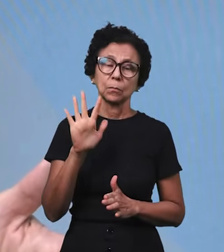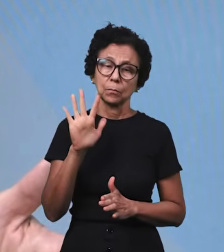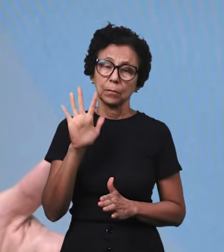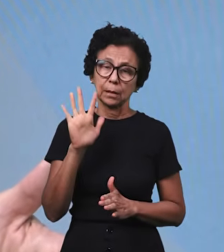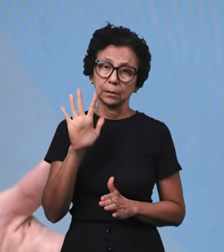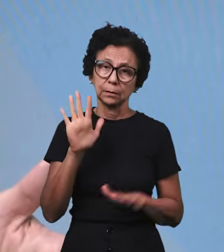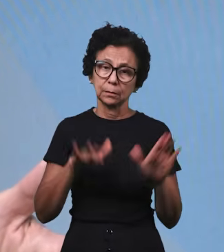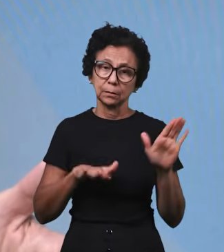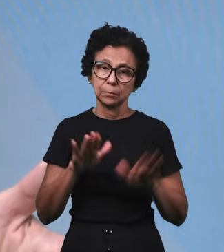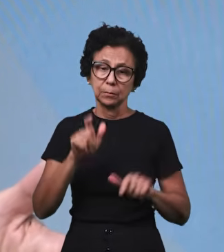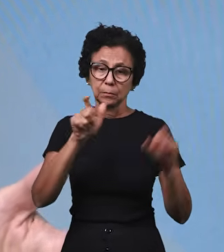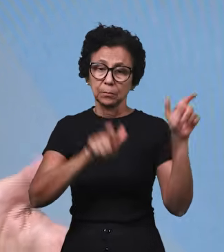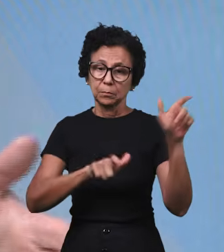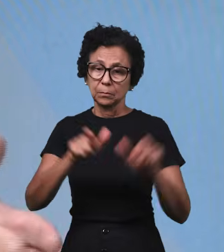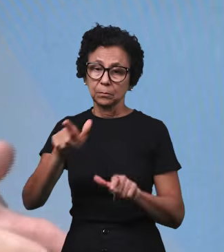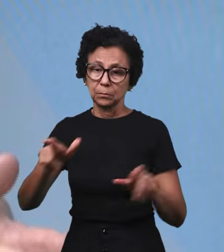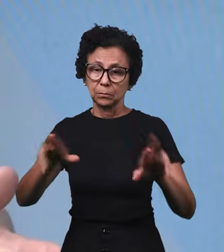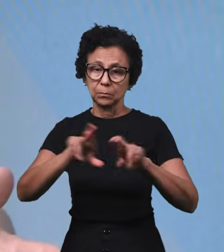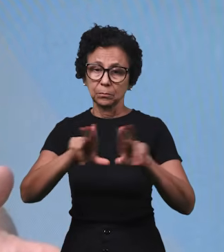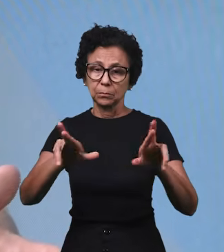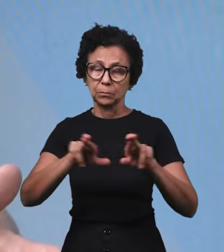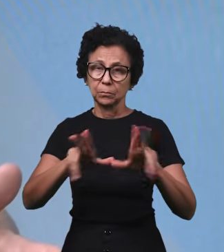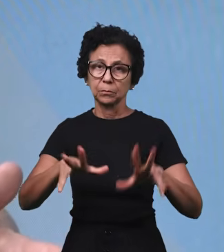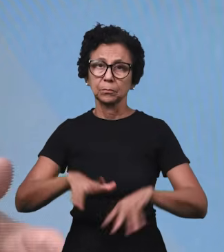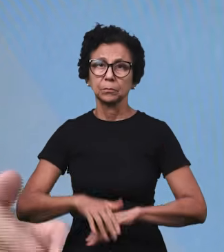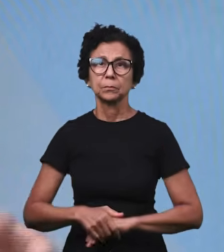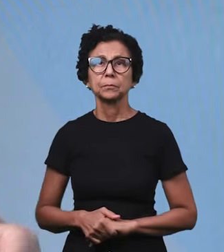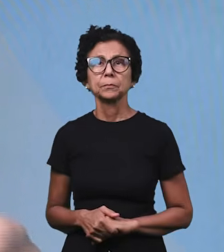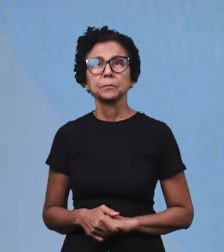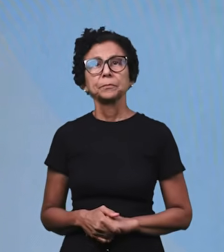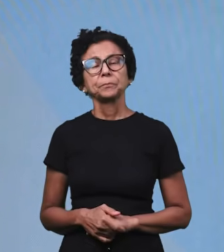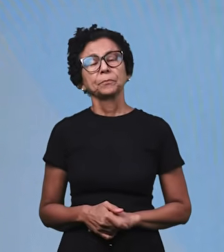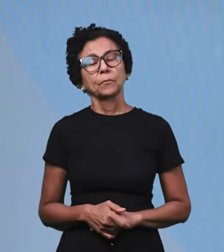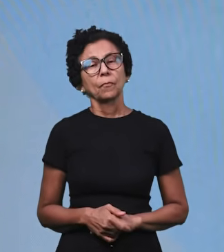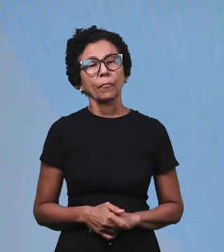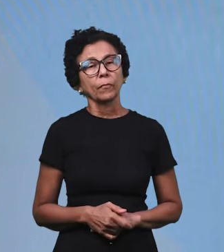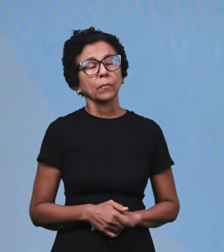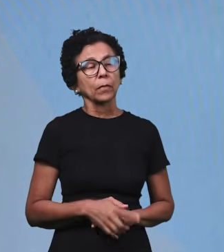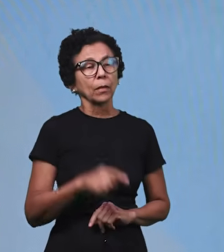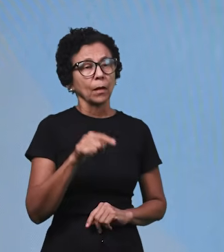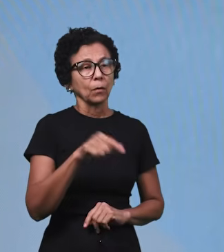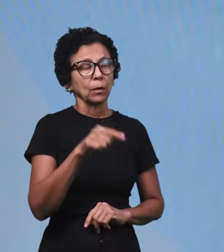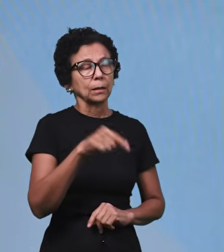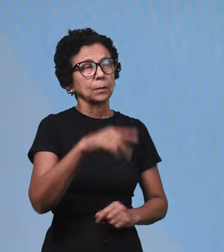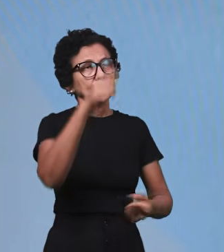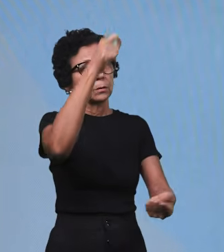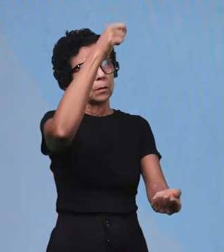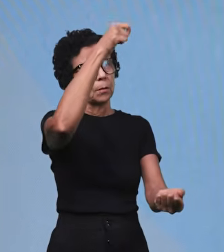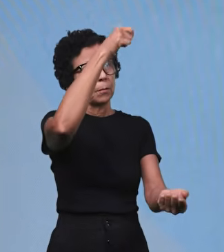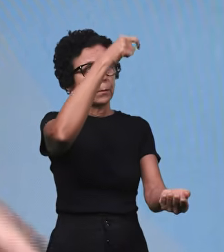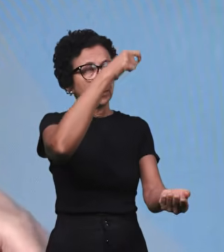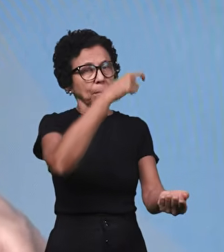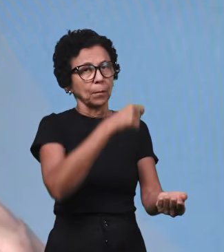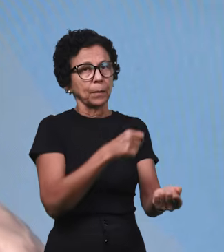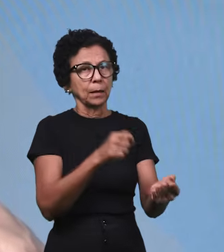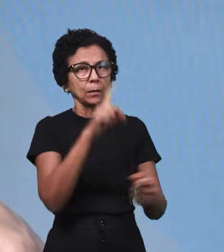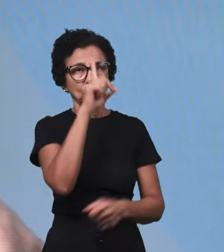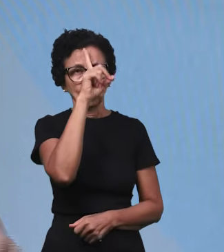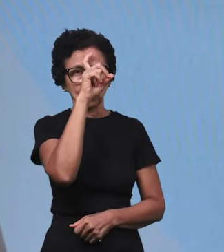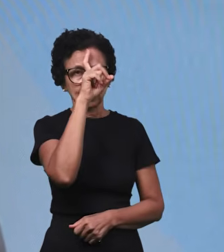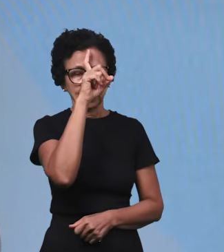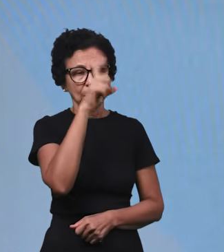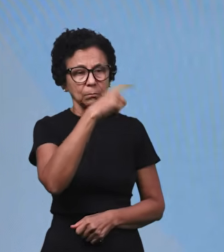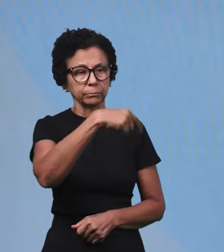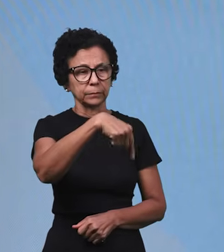é individualizado pelo médico. Agora, a hemodiálise, o paciente ele tem que se deslocar da casa dele para um centro de diálise